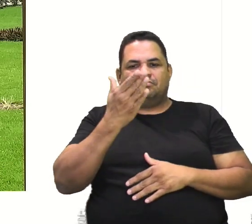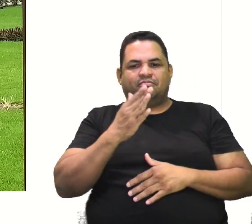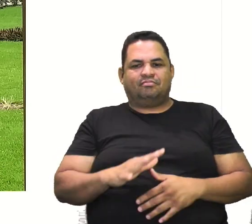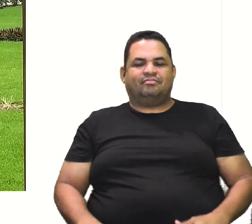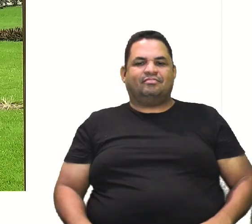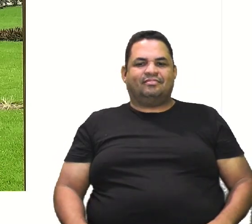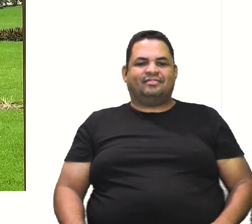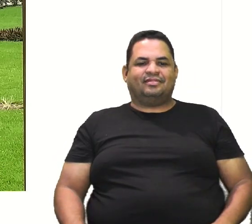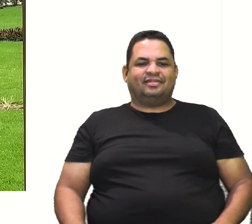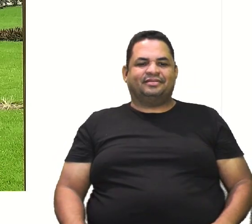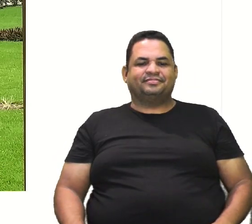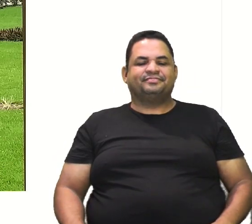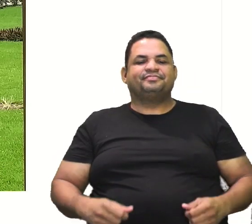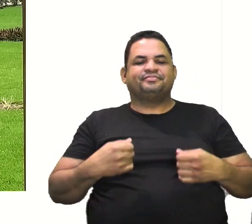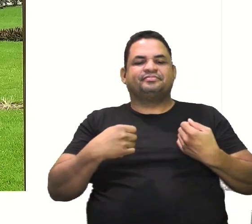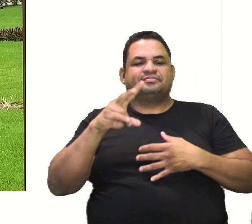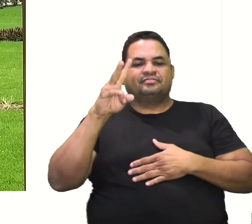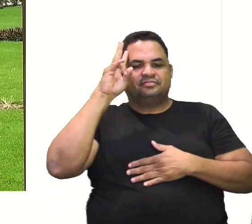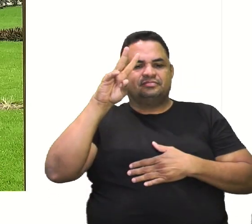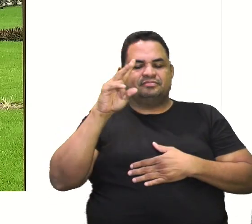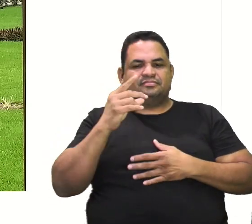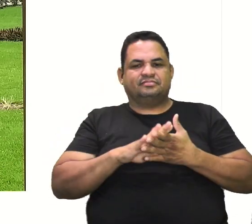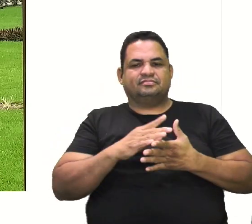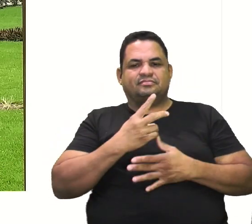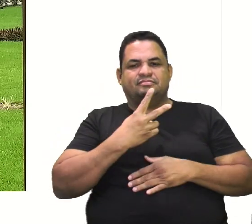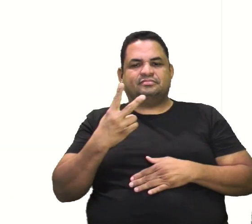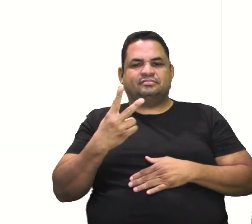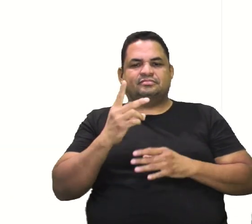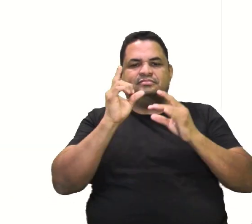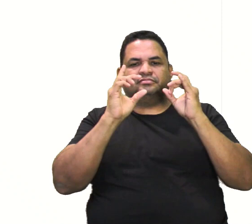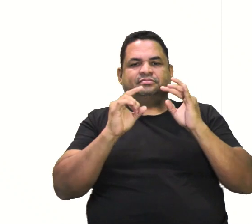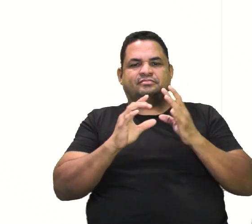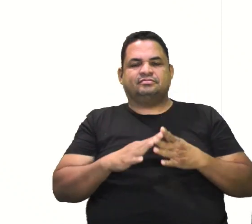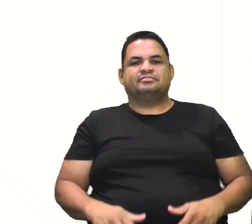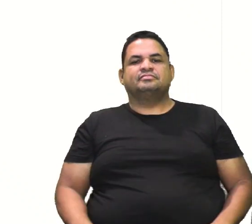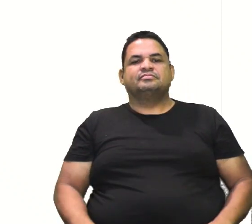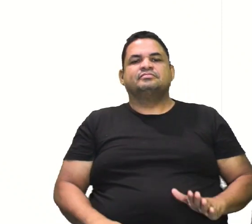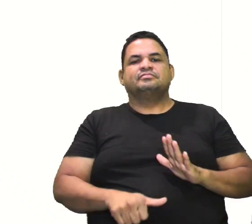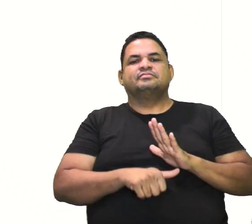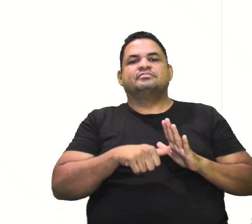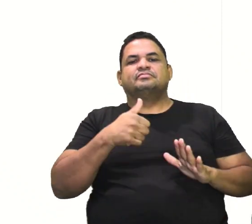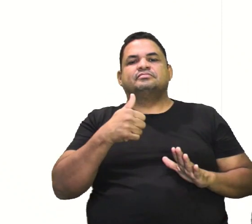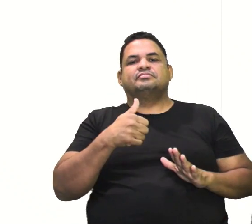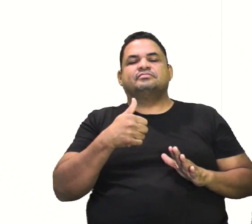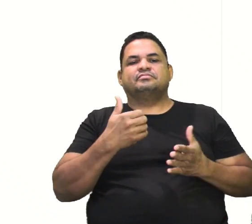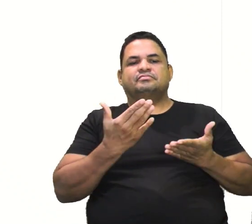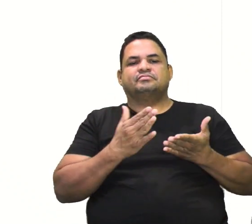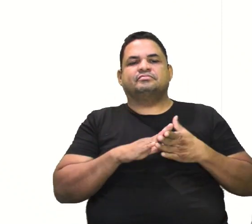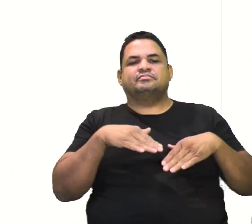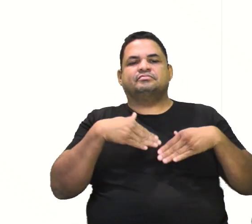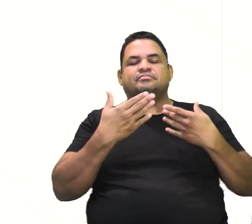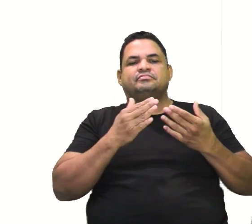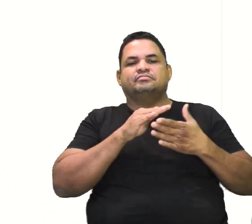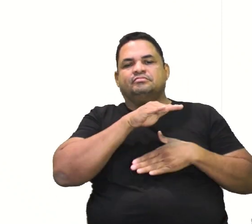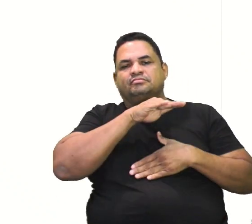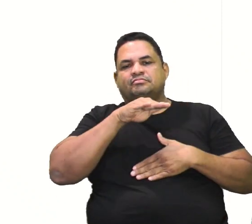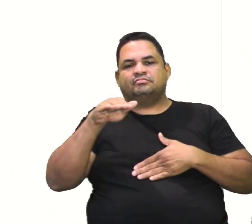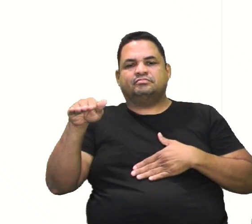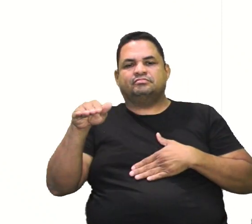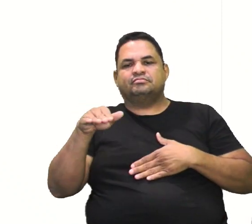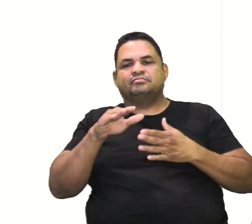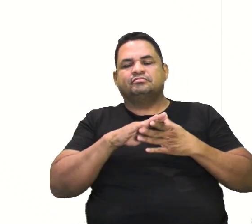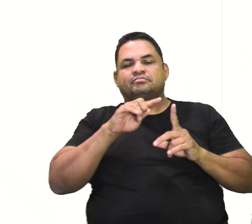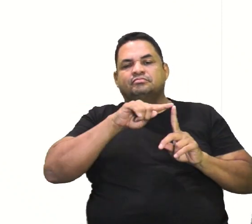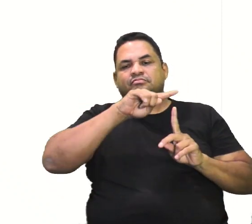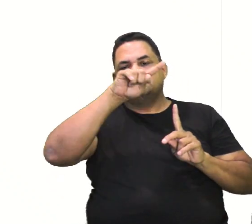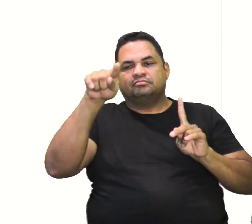meio antiguinha aí, né? Devemos lembrar de 2 detalhes. Vamos lá. Primeiro detalhe, que a reta é